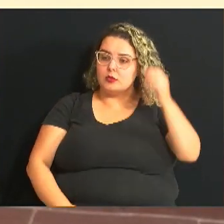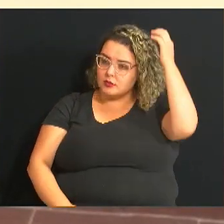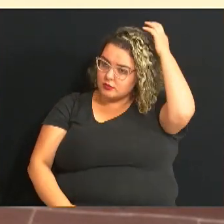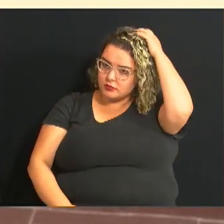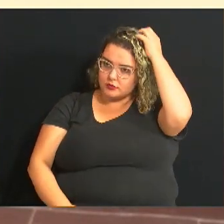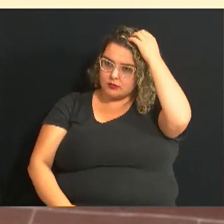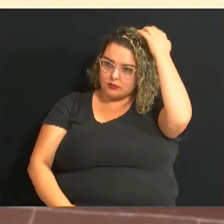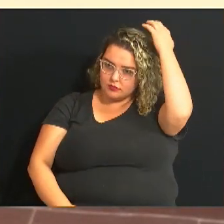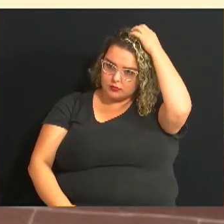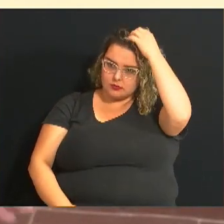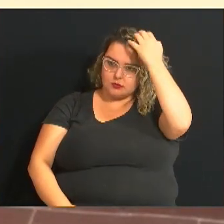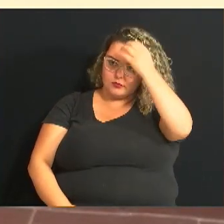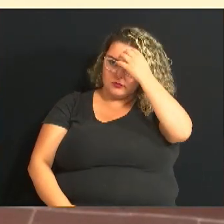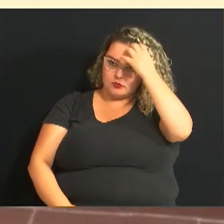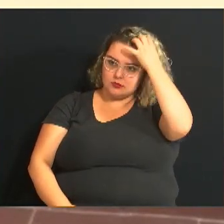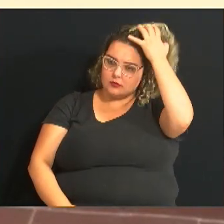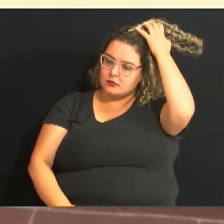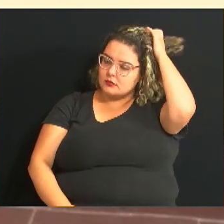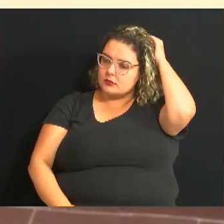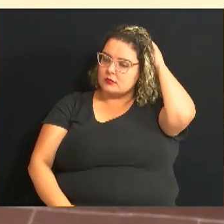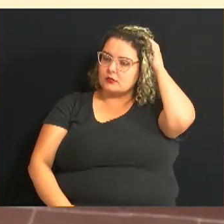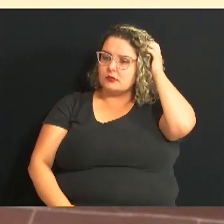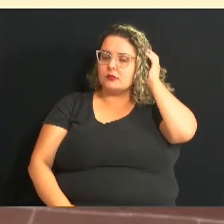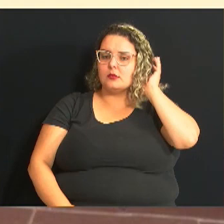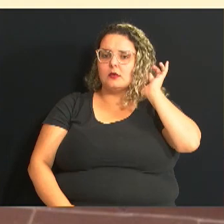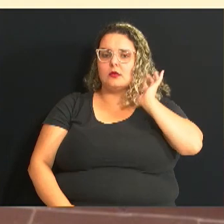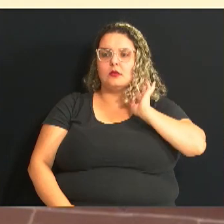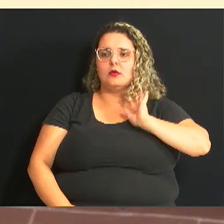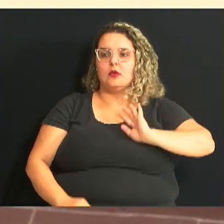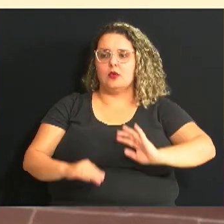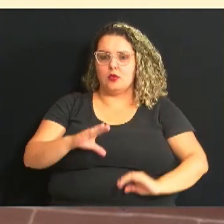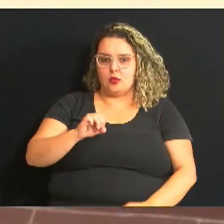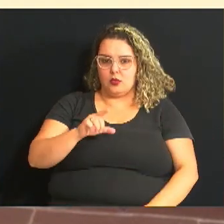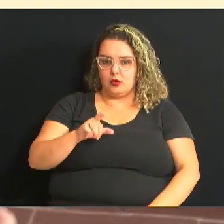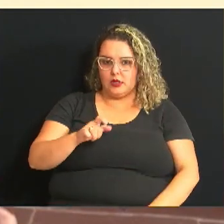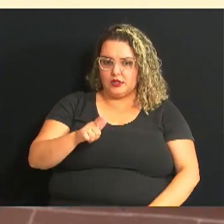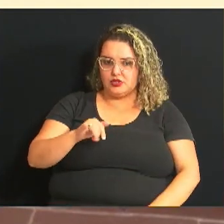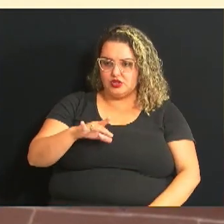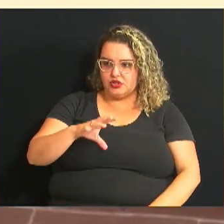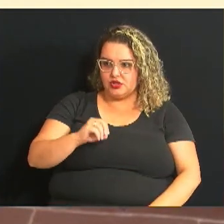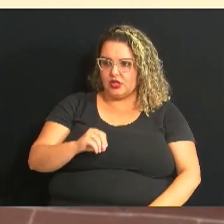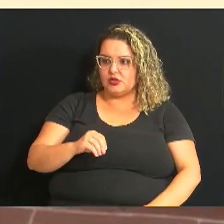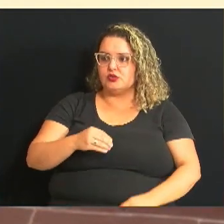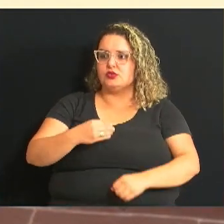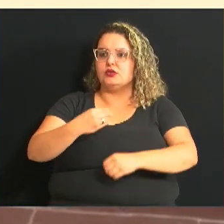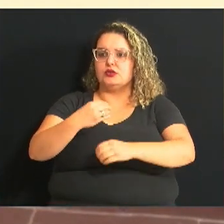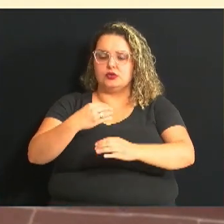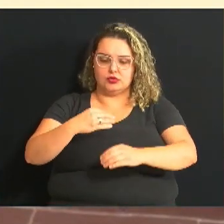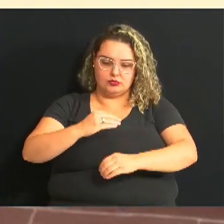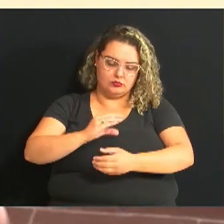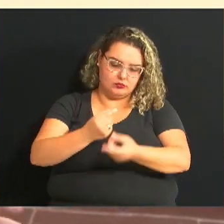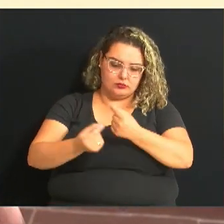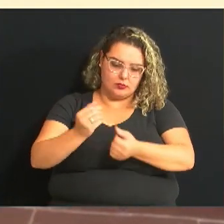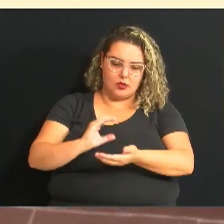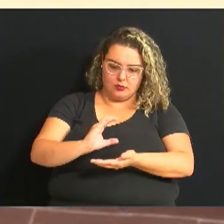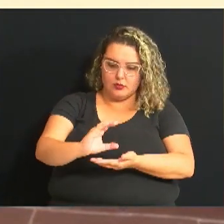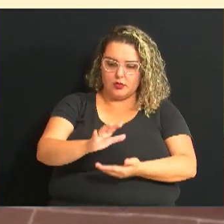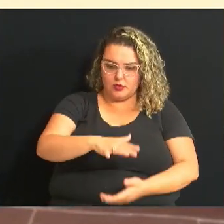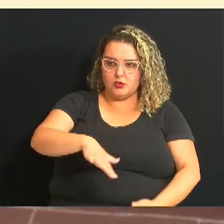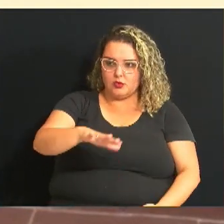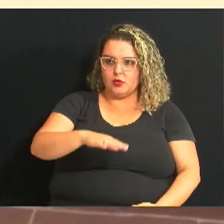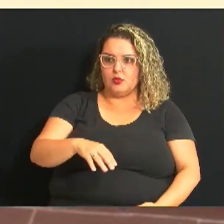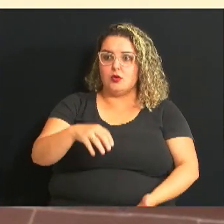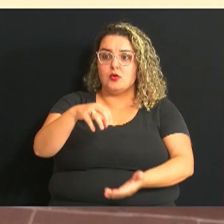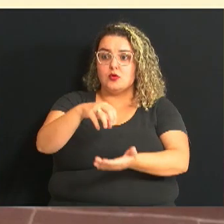O colegiado acabou destinando para uma política que o município, que se verificou necessidade no município, que foi o Centro Dia da